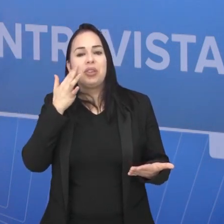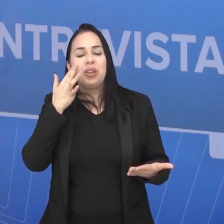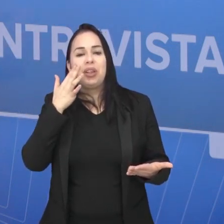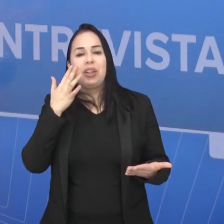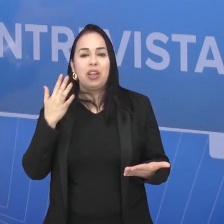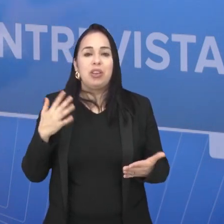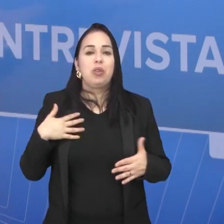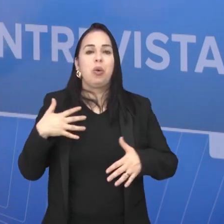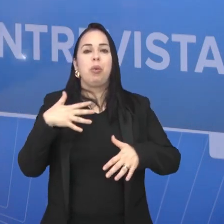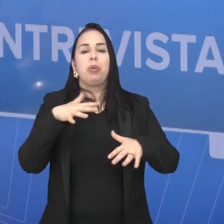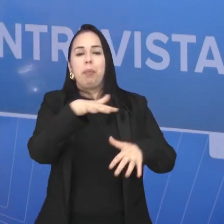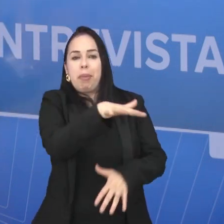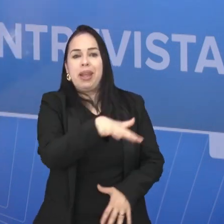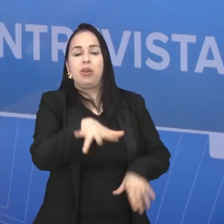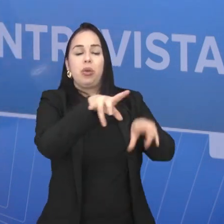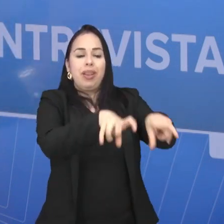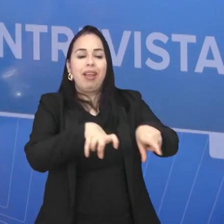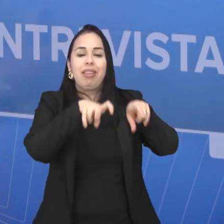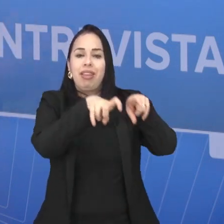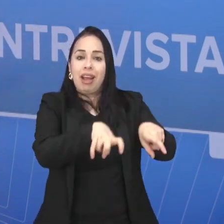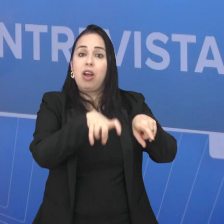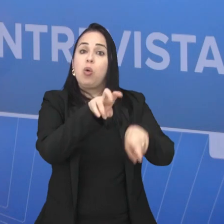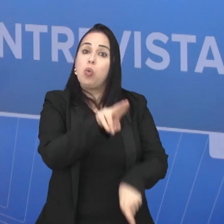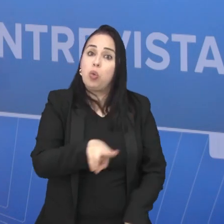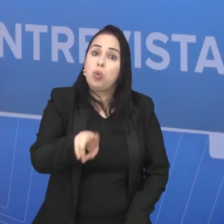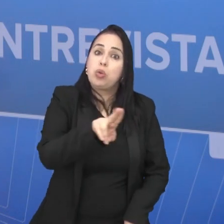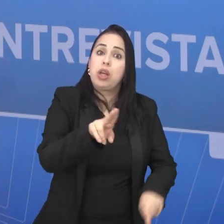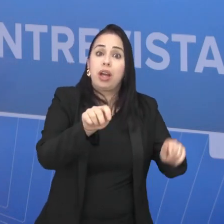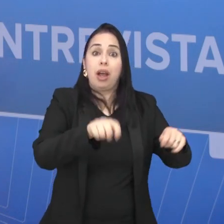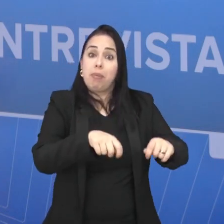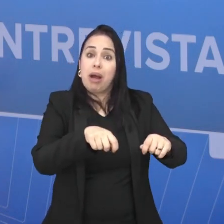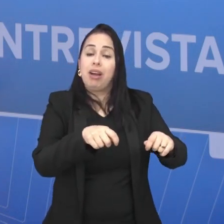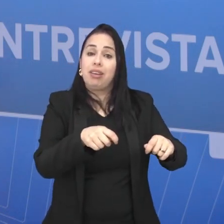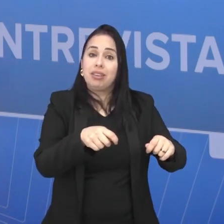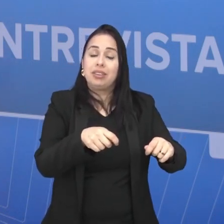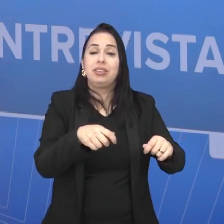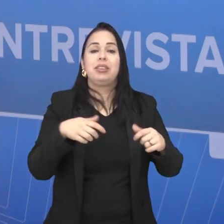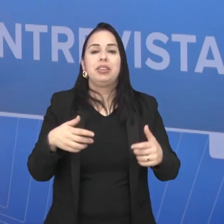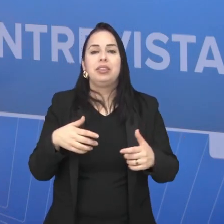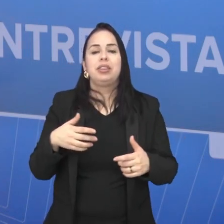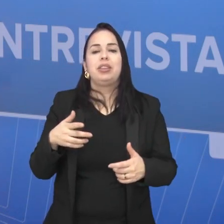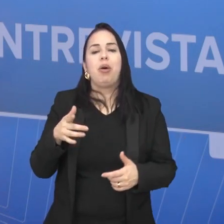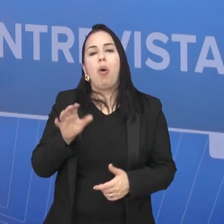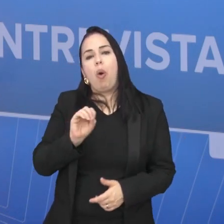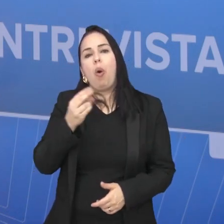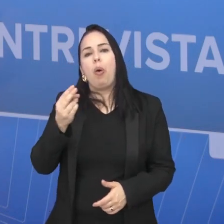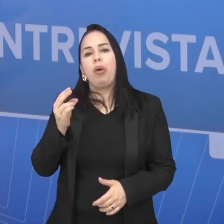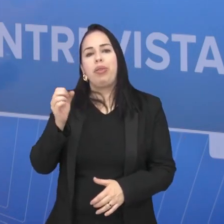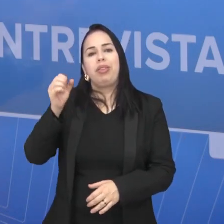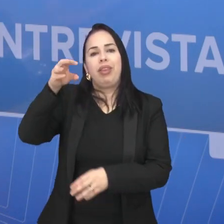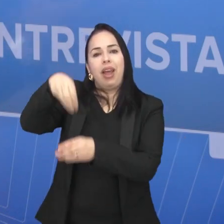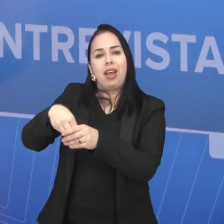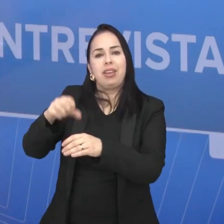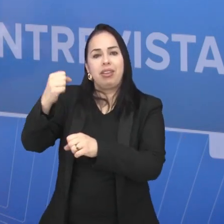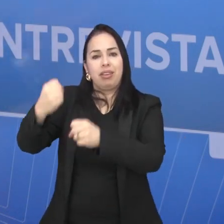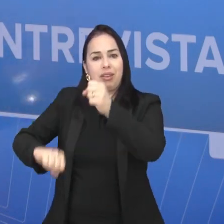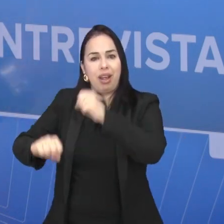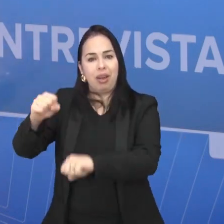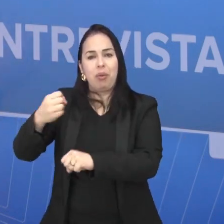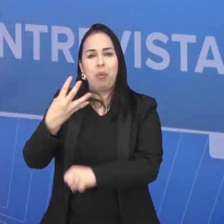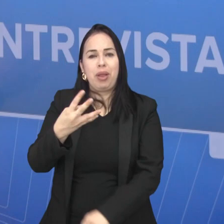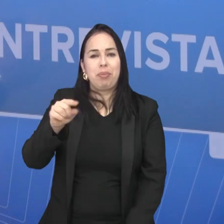onde a agricultura, né, onde manda a agricultura é o grande negócio. Ou então levar para dentro das indústrias, a gente chama de